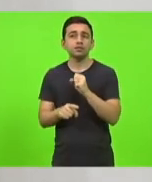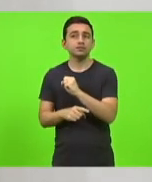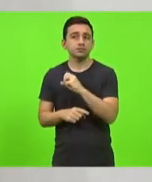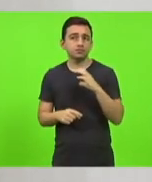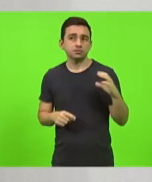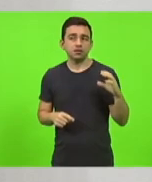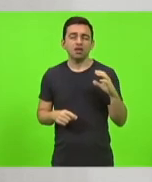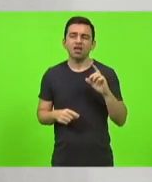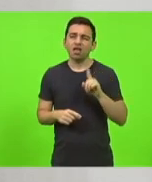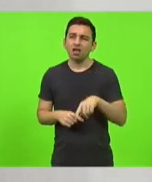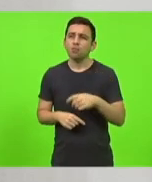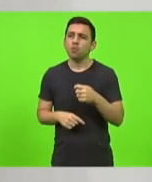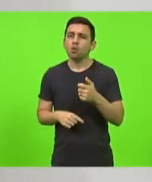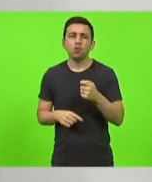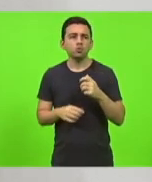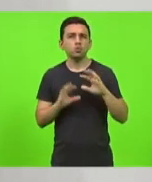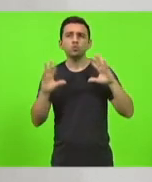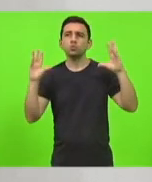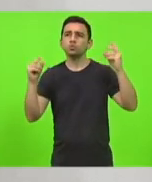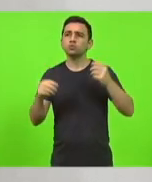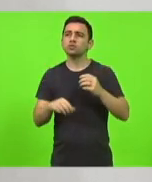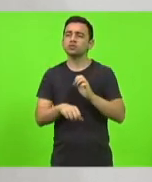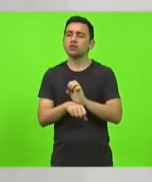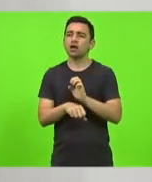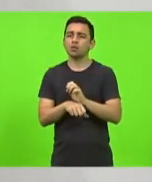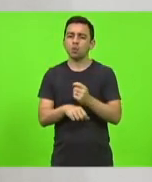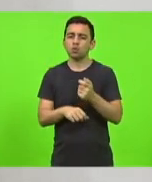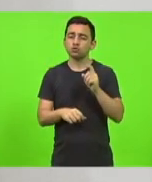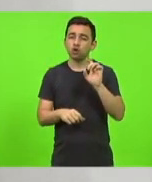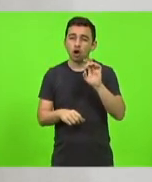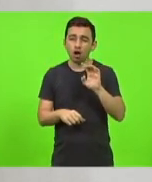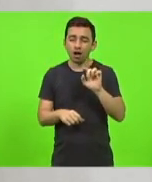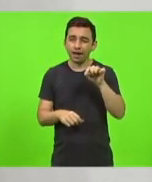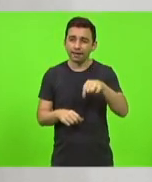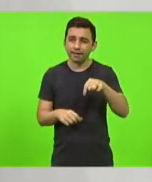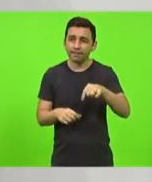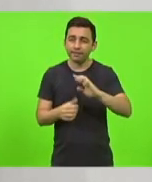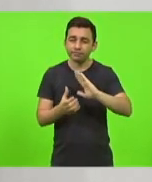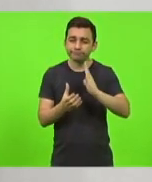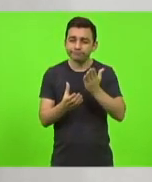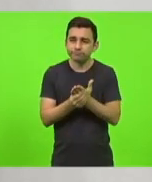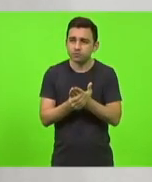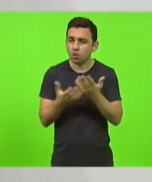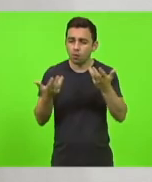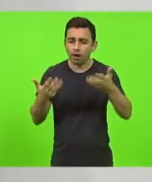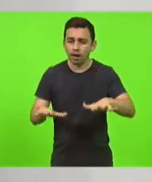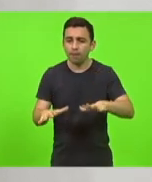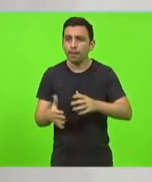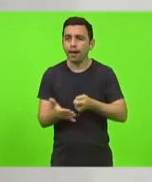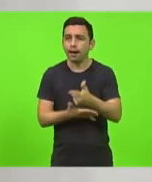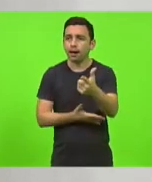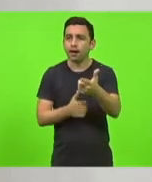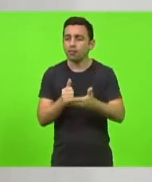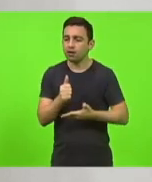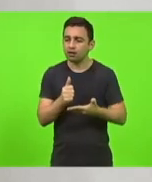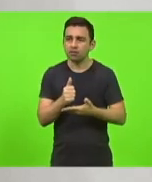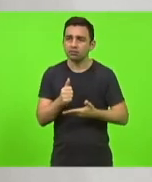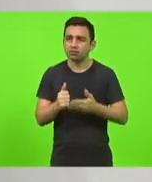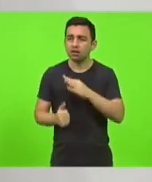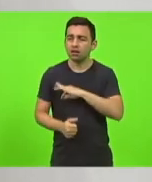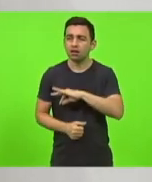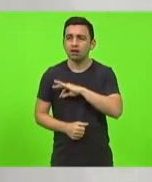dos poucos estados que entrou com uma ação no STF para não pagar o piso nacional do